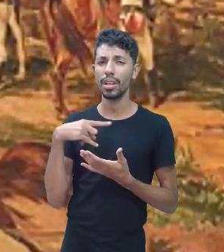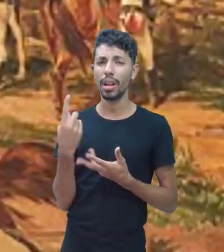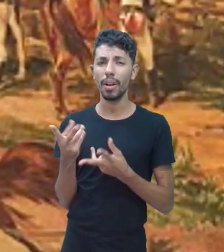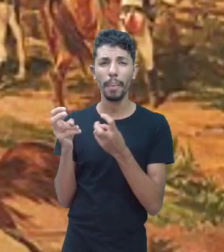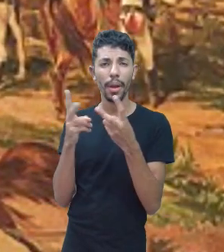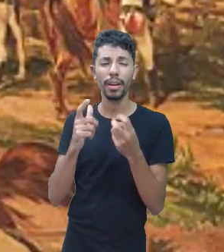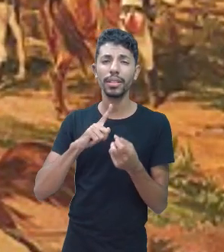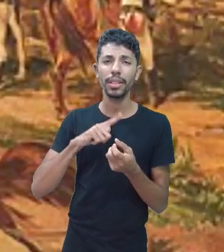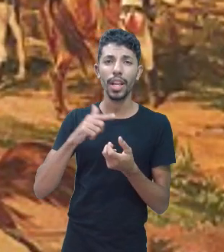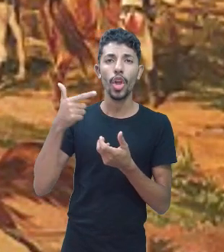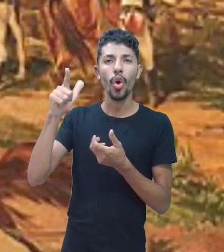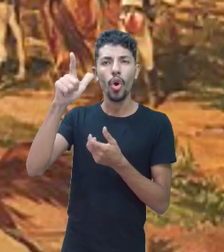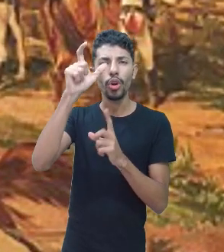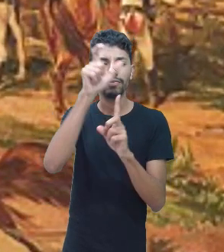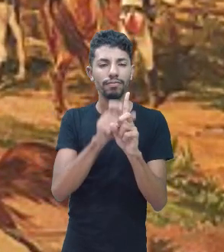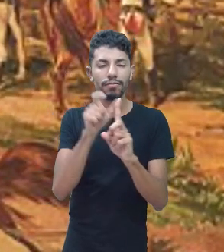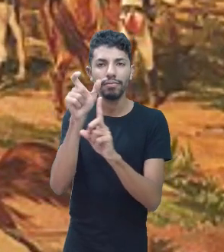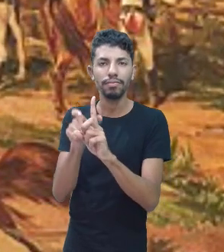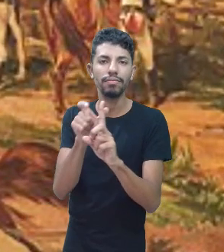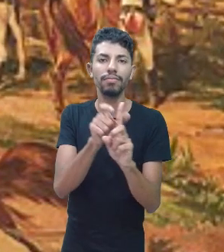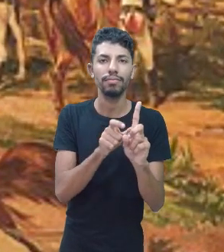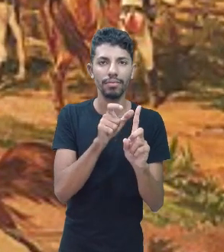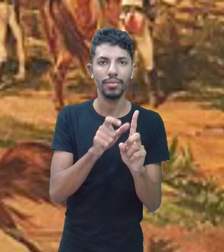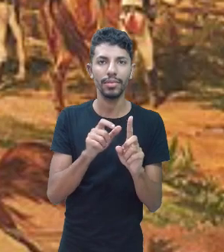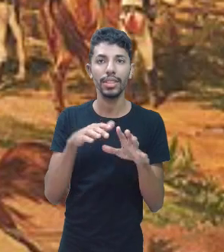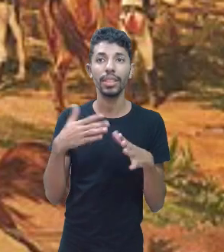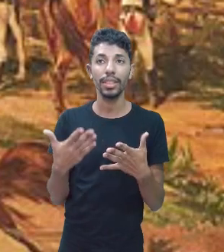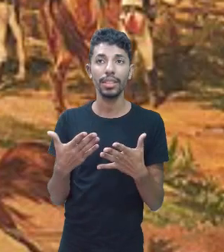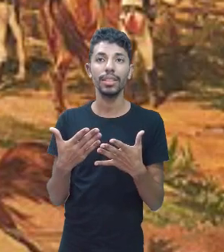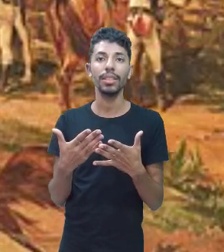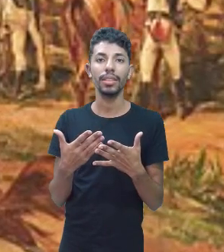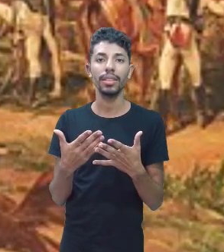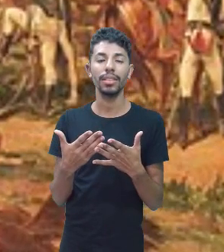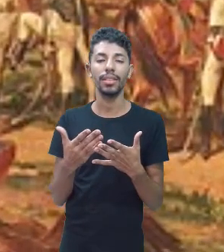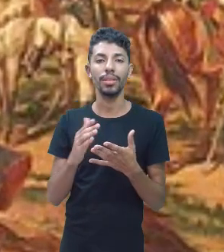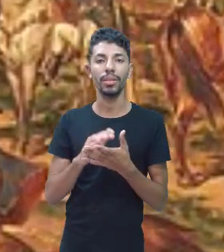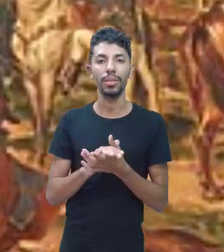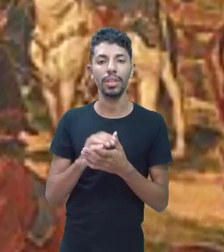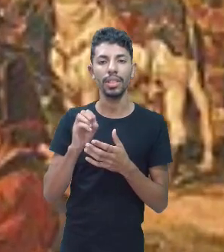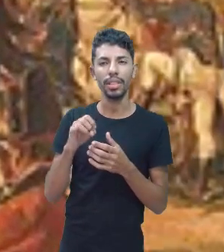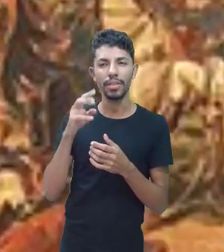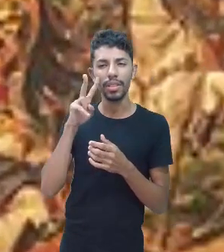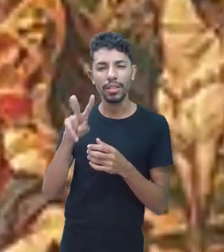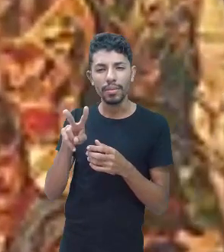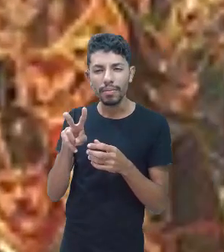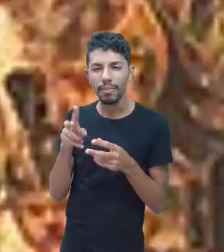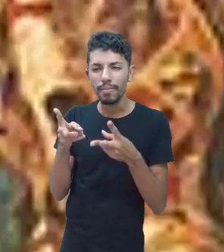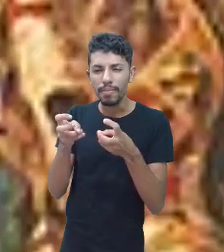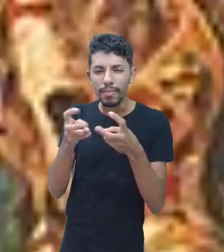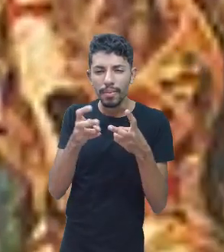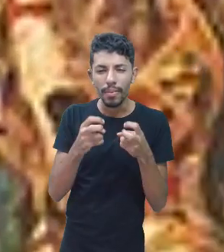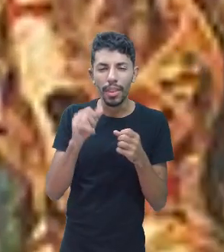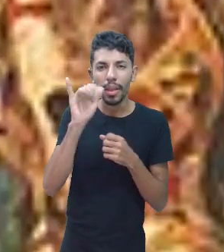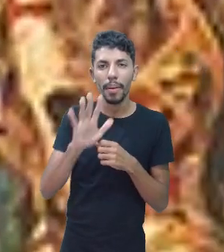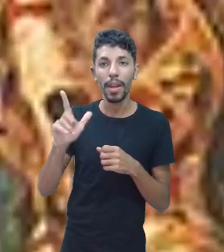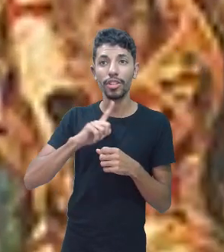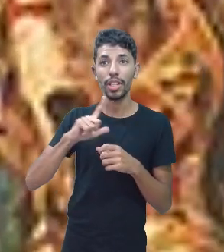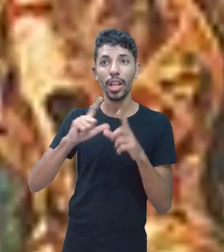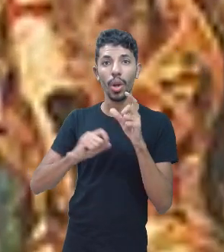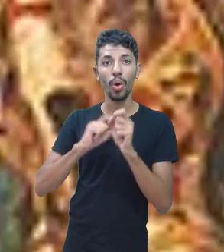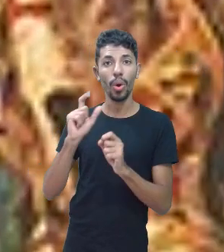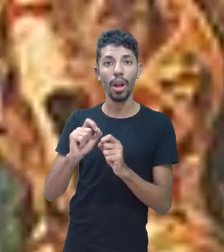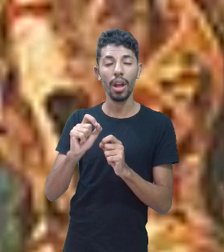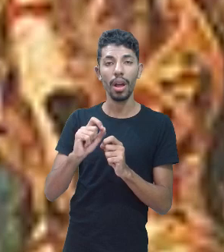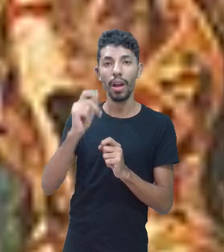outros sujeitos que estão lá, inclusive o Pedro Américo se pintou. Né? Então, quem for lá aproximar a imagem vai encontrar um sujeito de cartola observando,